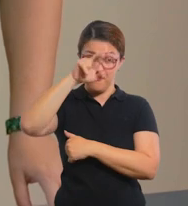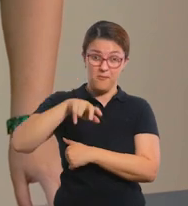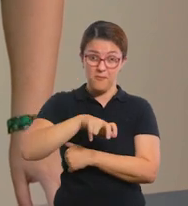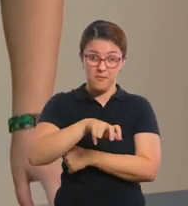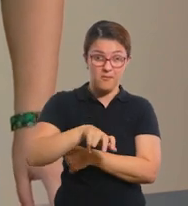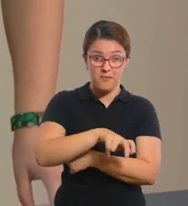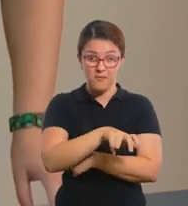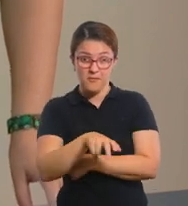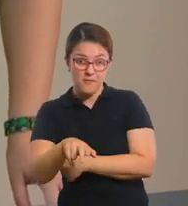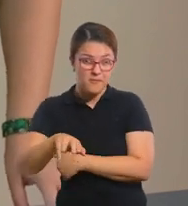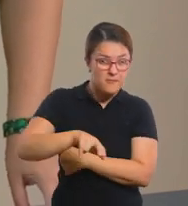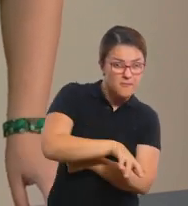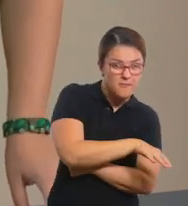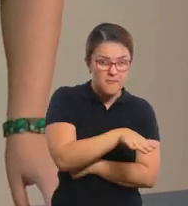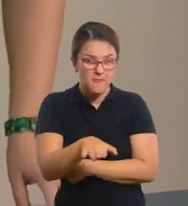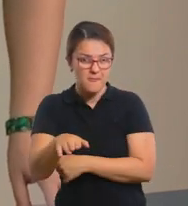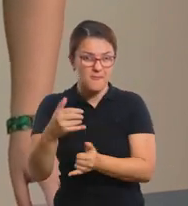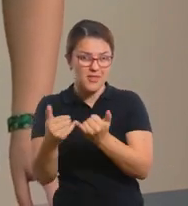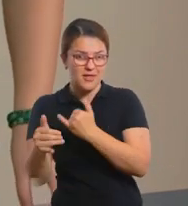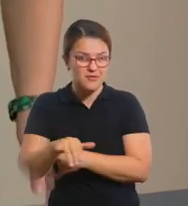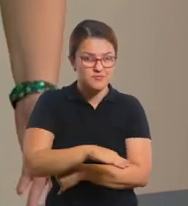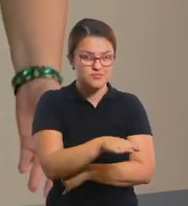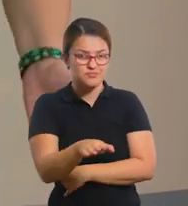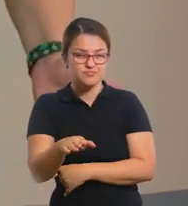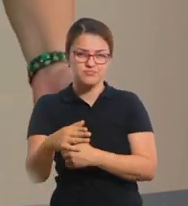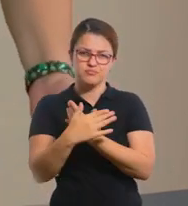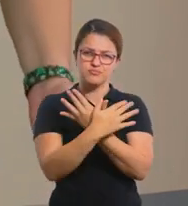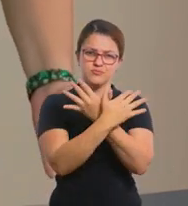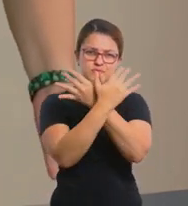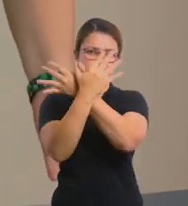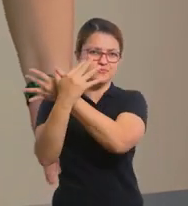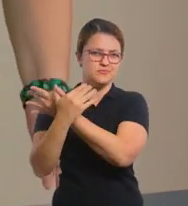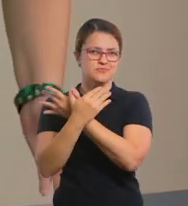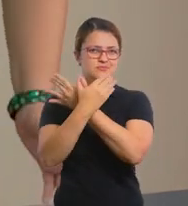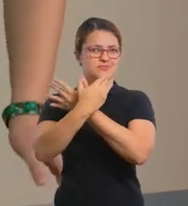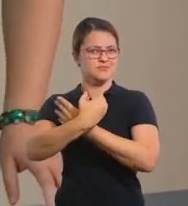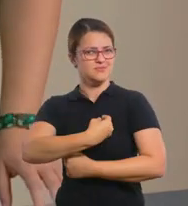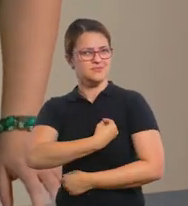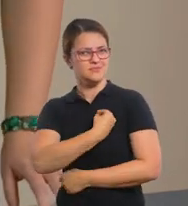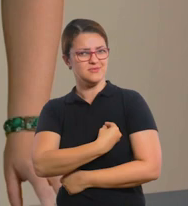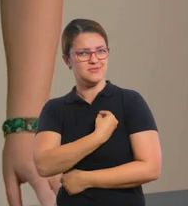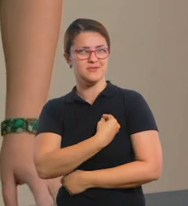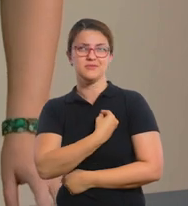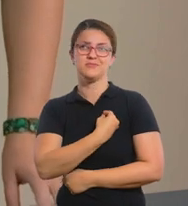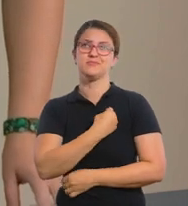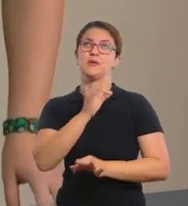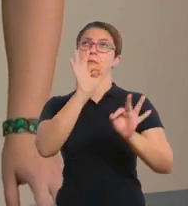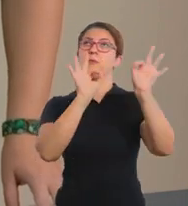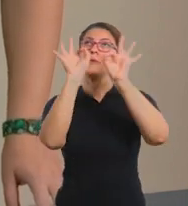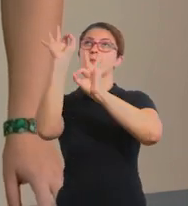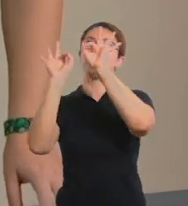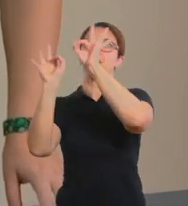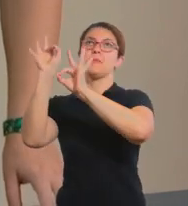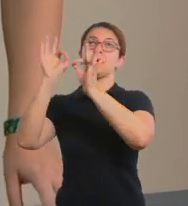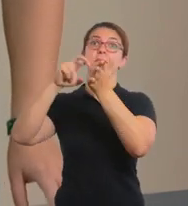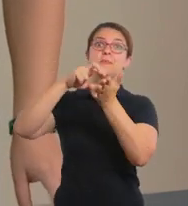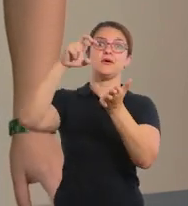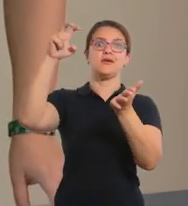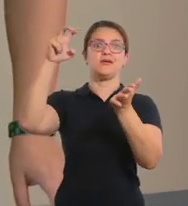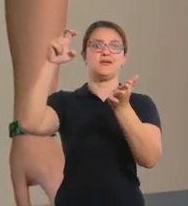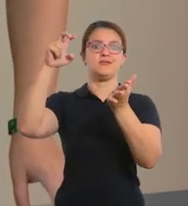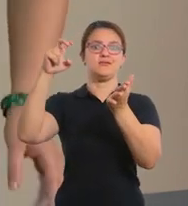festeira imita carrinho de rolimã borboleta existe para enfeitar amanhã